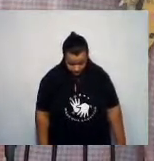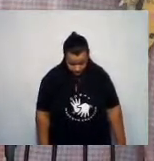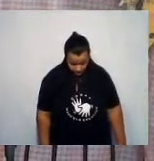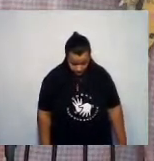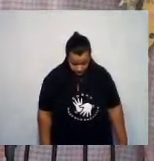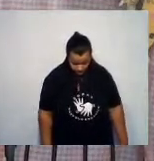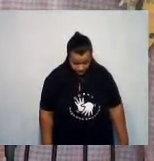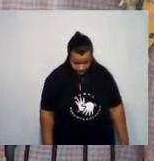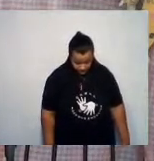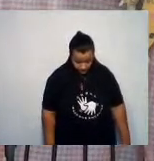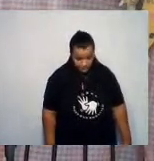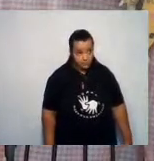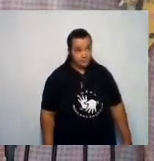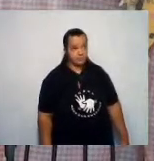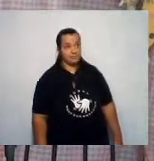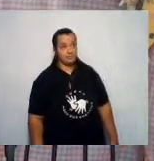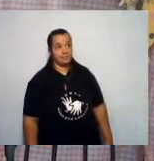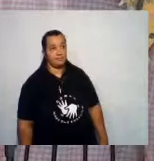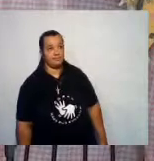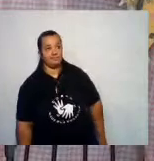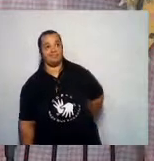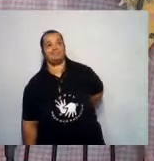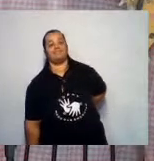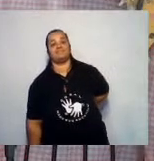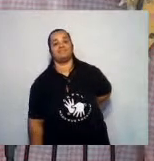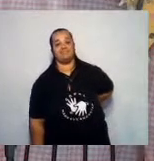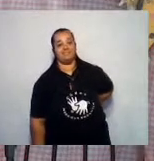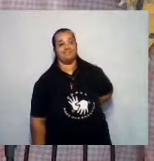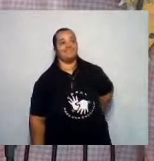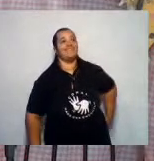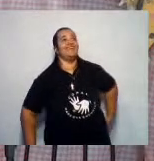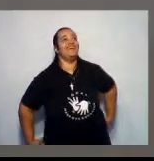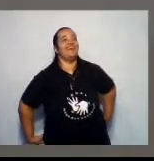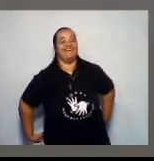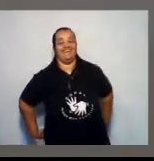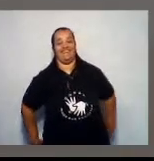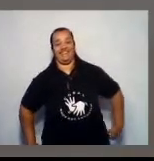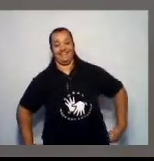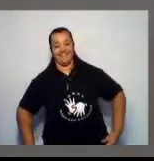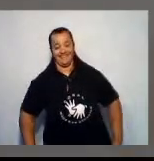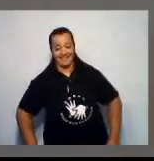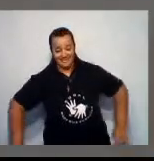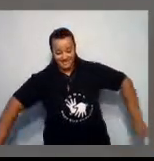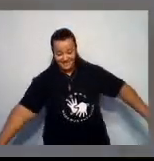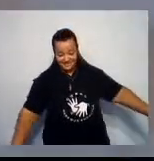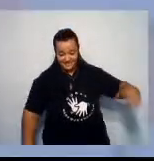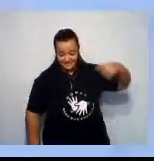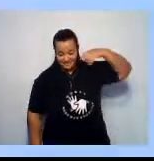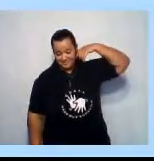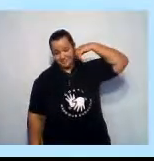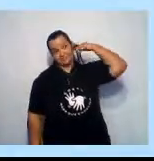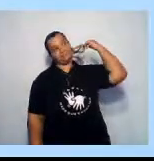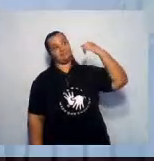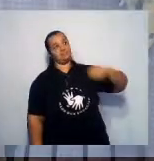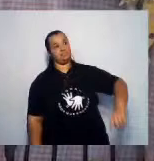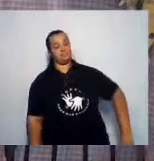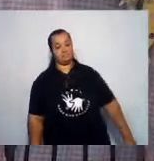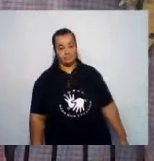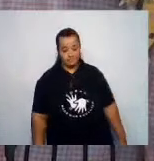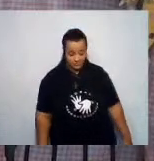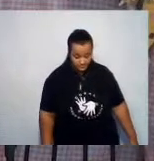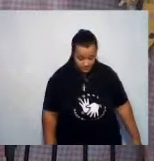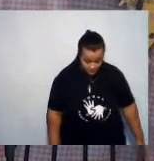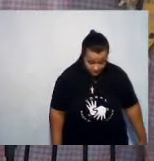bom? Nascidos e criadinhos aqui, né, Rafael? Como se diz? É isso aí, nascemos na Santa Casa daqui. É, verdade. E você pode